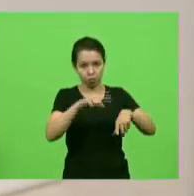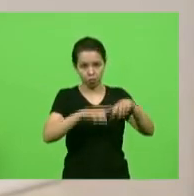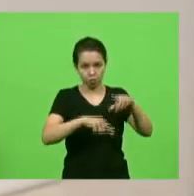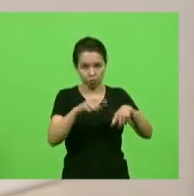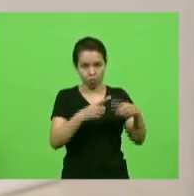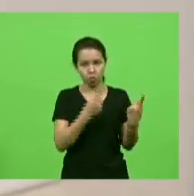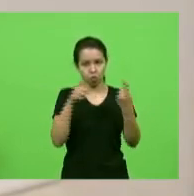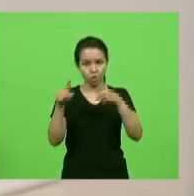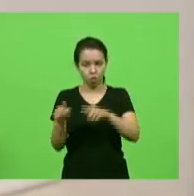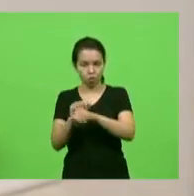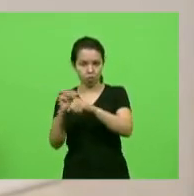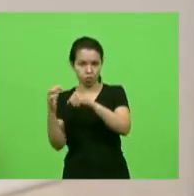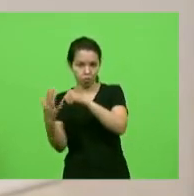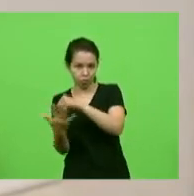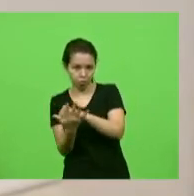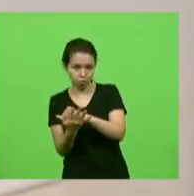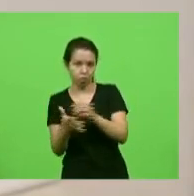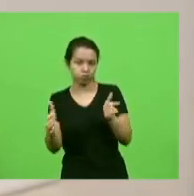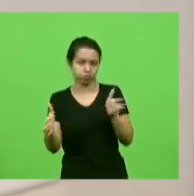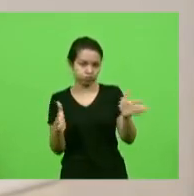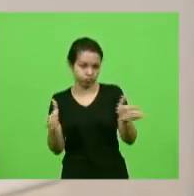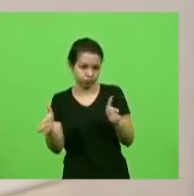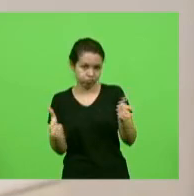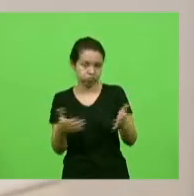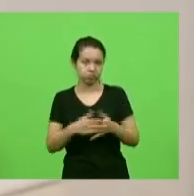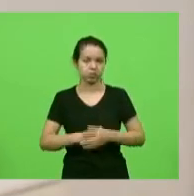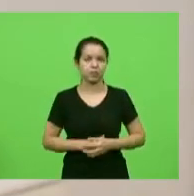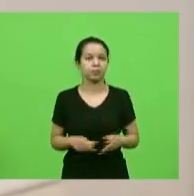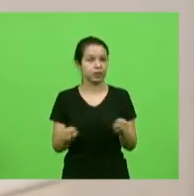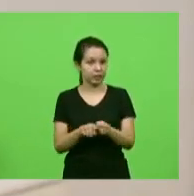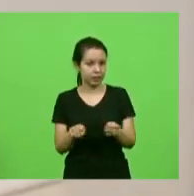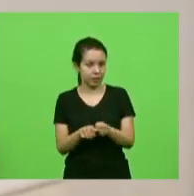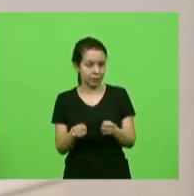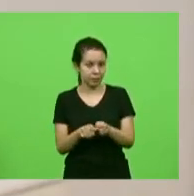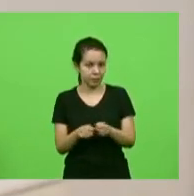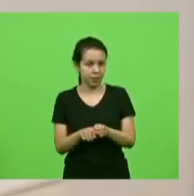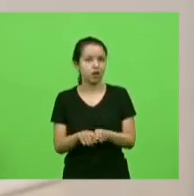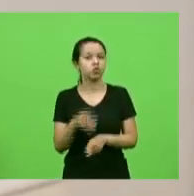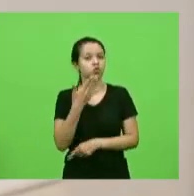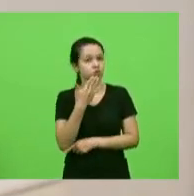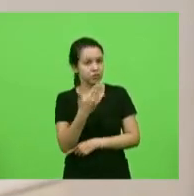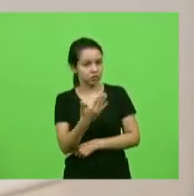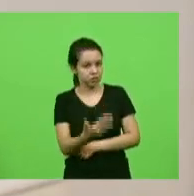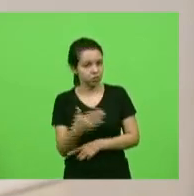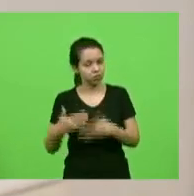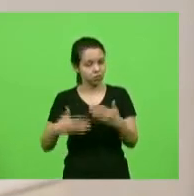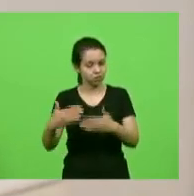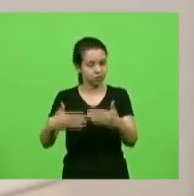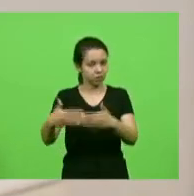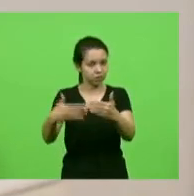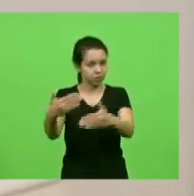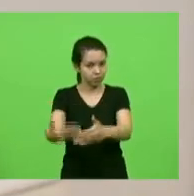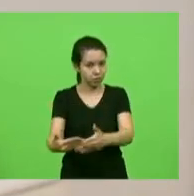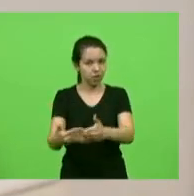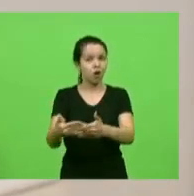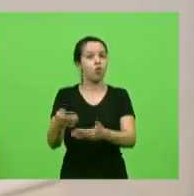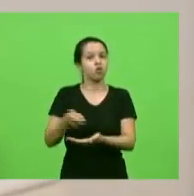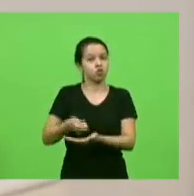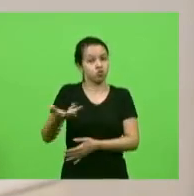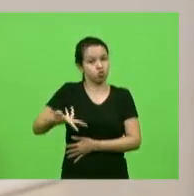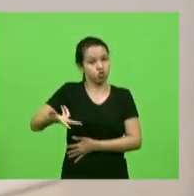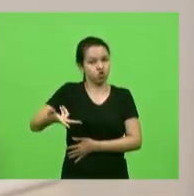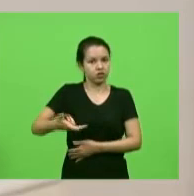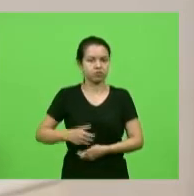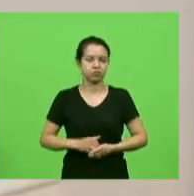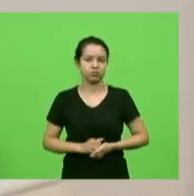pela pandemia do coronavírus, inclusive com solicitação de tramitação em regime de urgência.